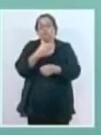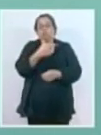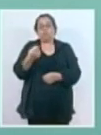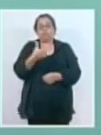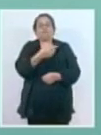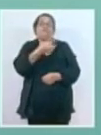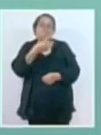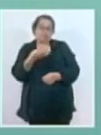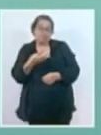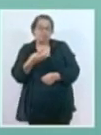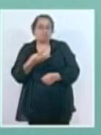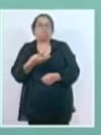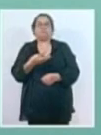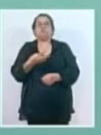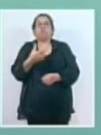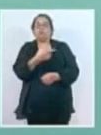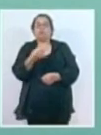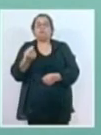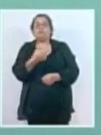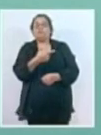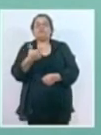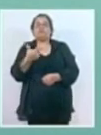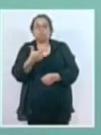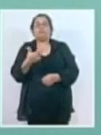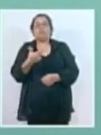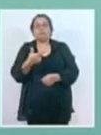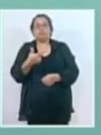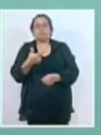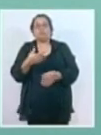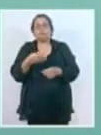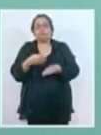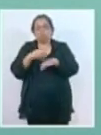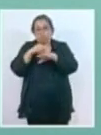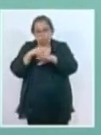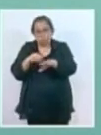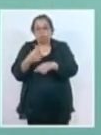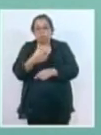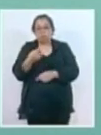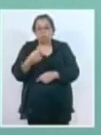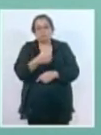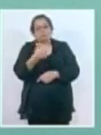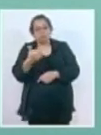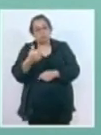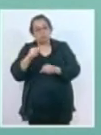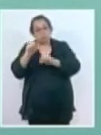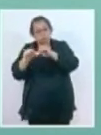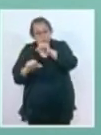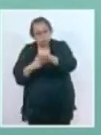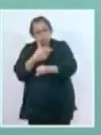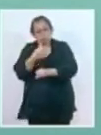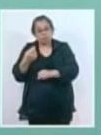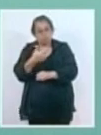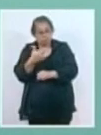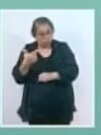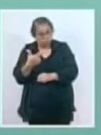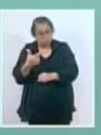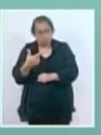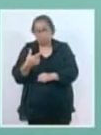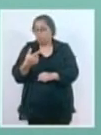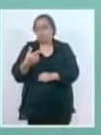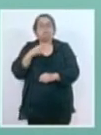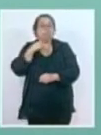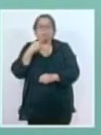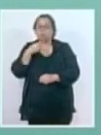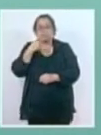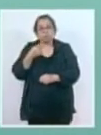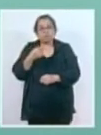minto. 2022 eu direcionei, Sim. né, na verdade, 2021 direcionei para 2022, não deu. 2022 eu direcionei,